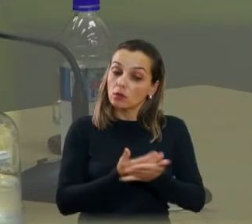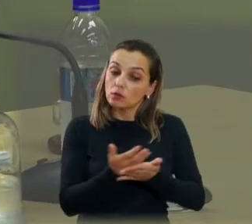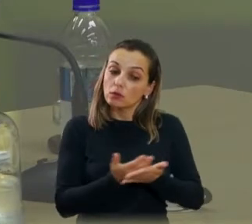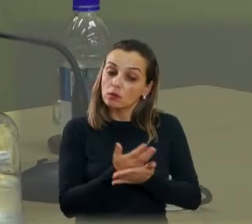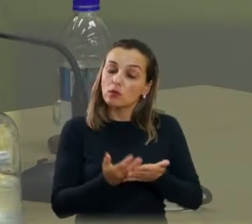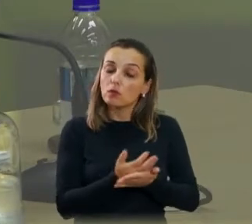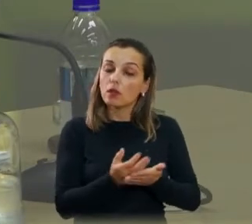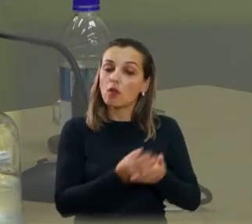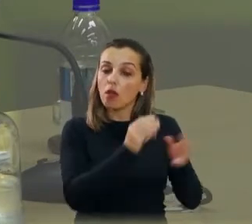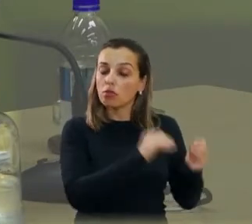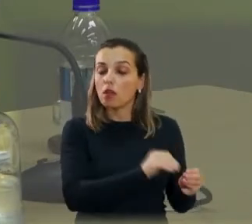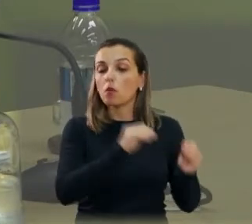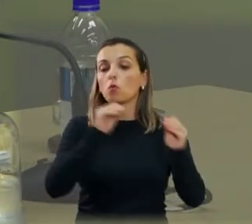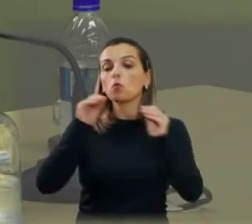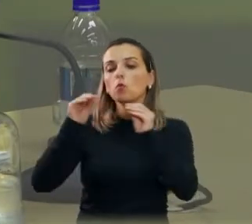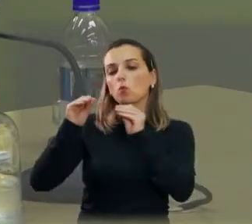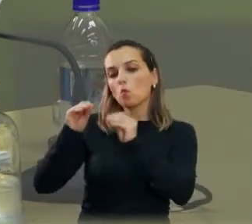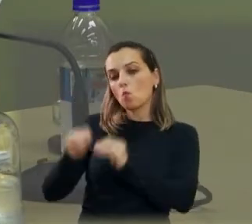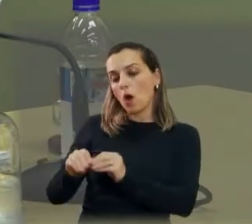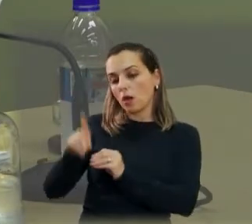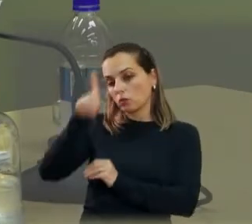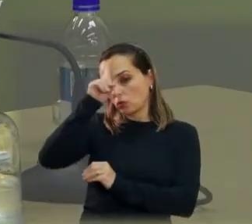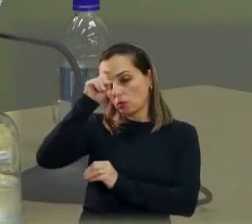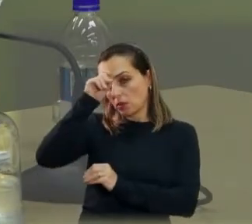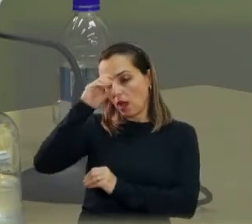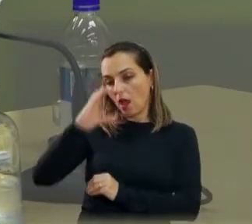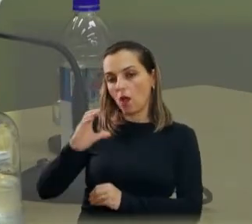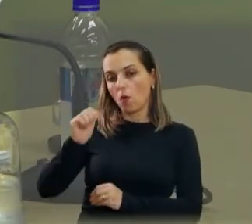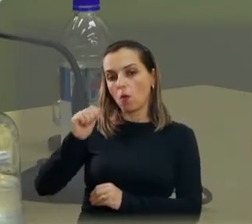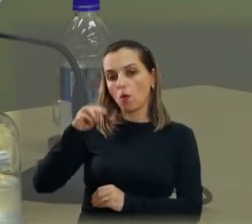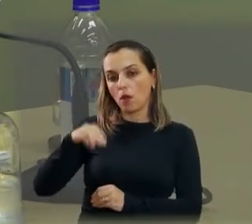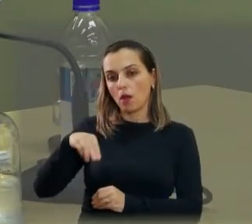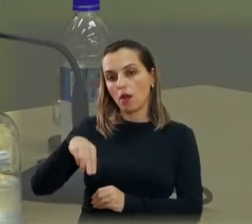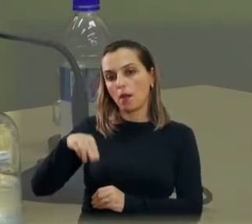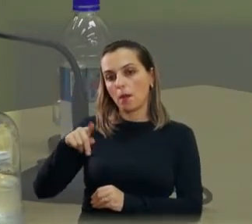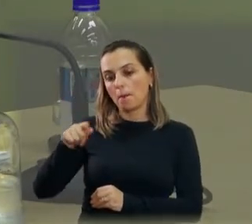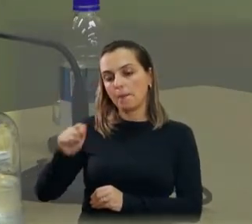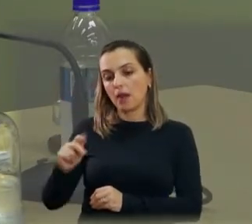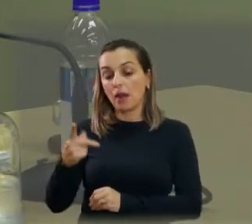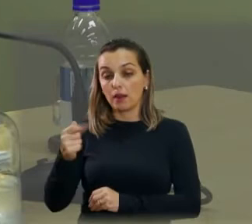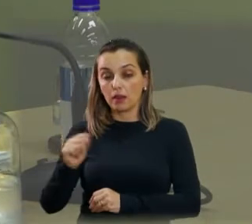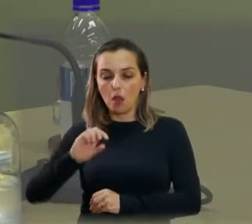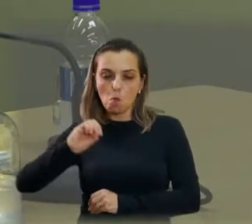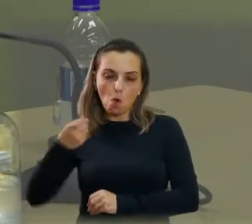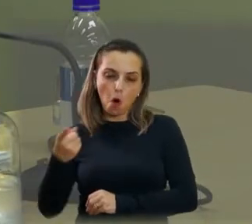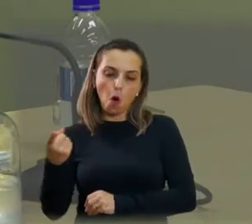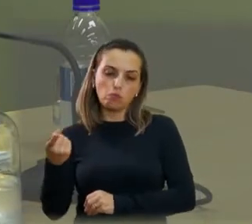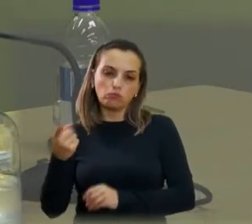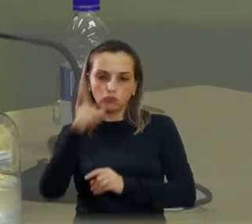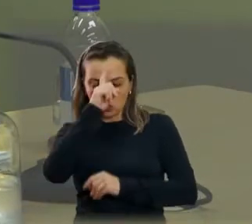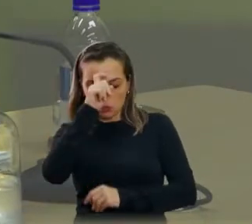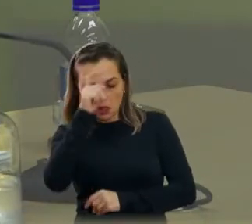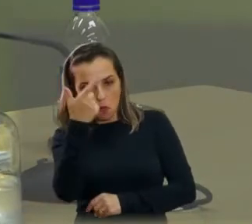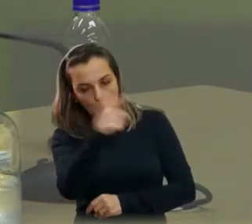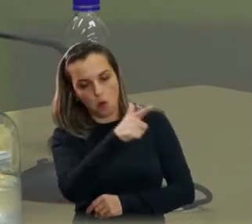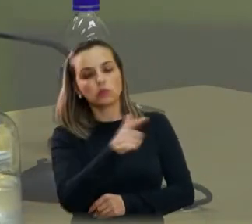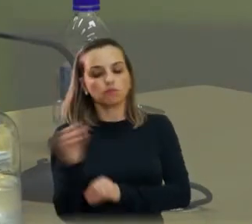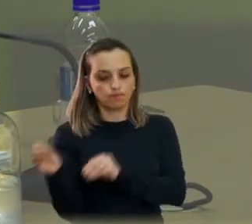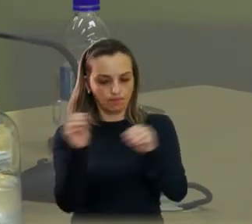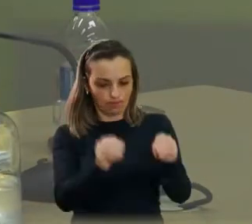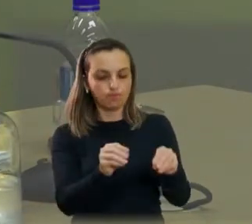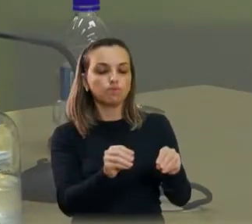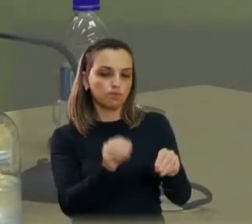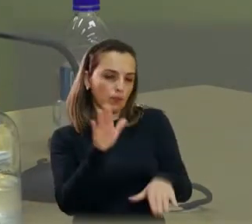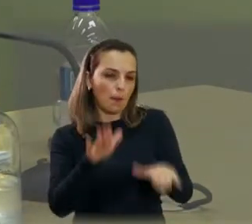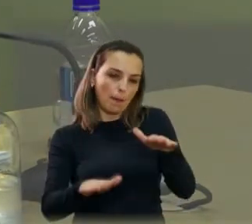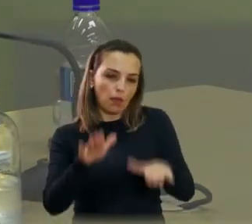paciente é transferido para o hospital de campanha ou para uma unidade hospitalar um outro hospital,